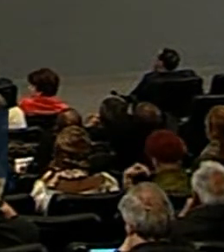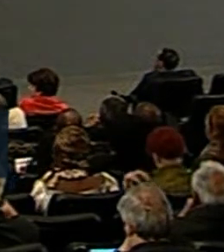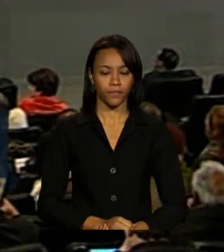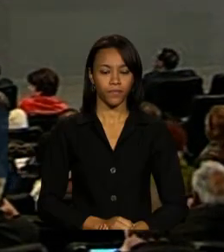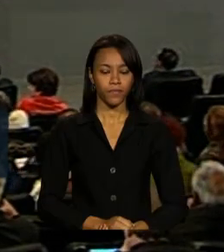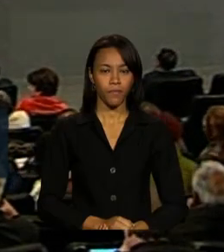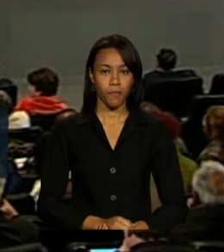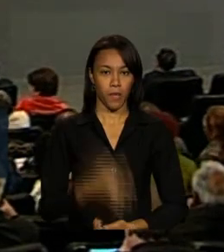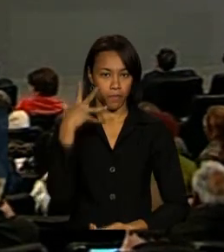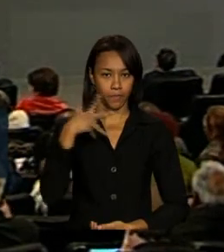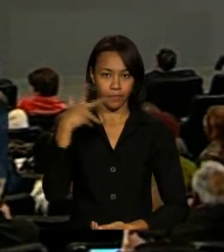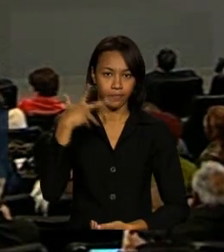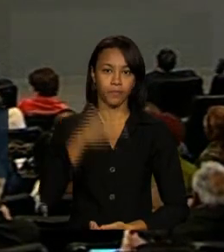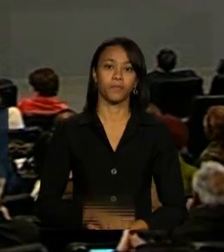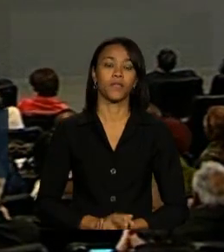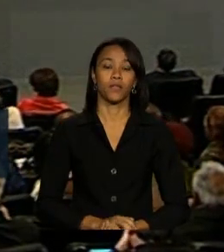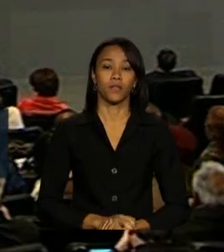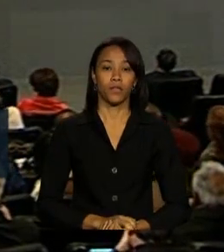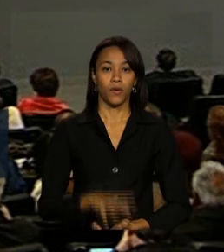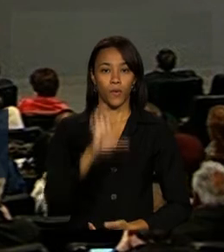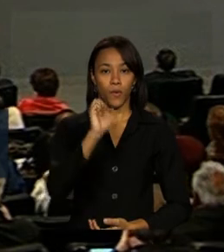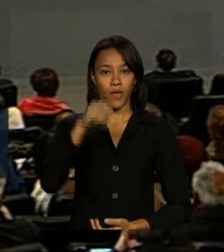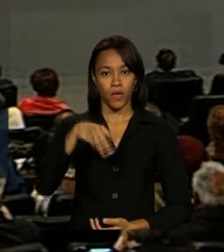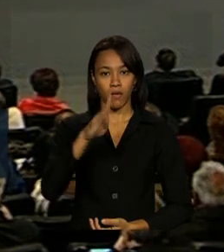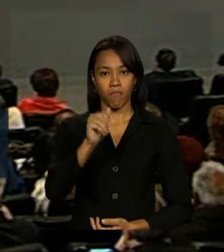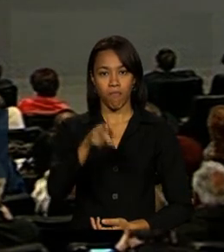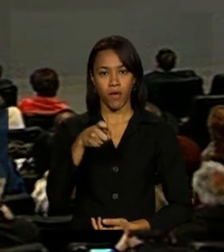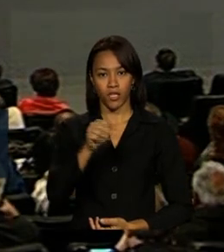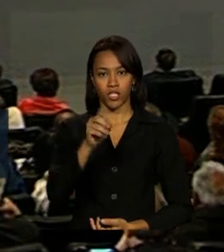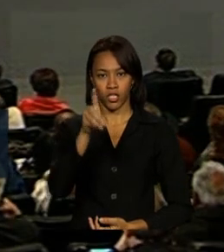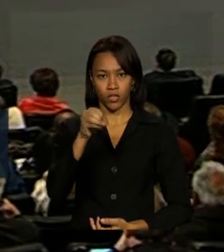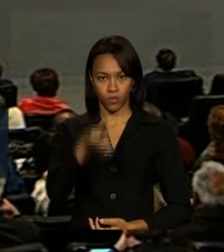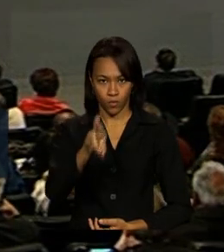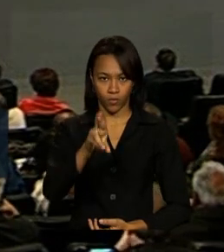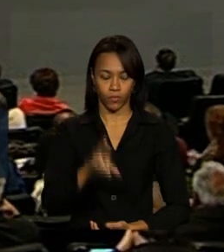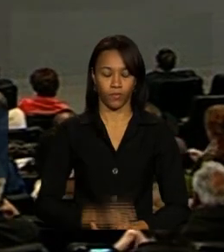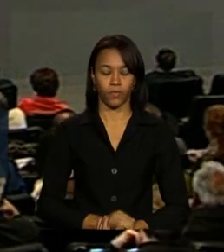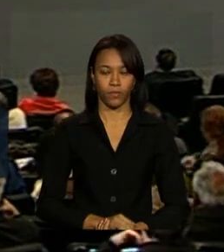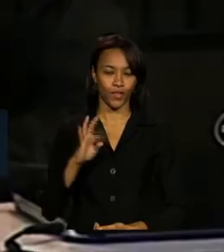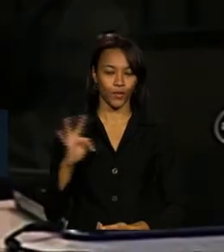Com a palavra, embaixador Isidore Monzi, do Benin.